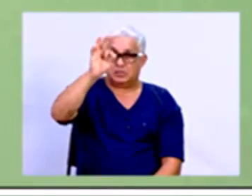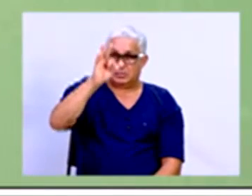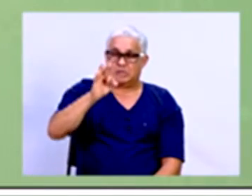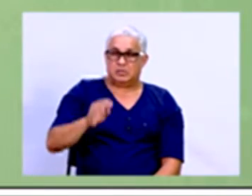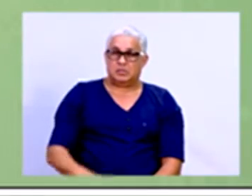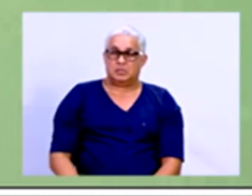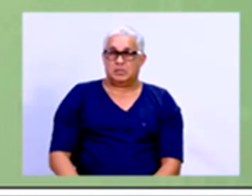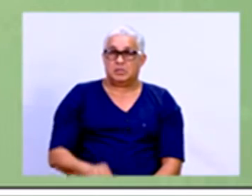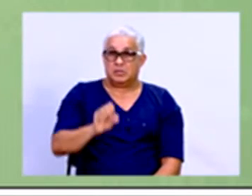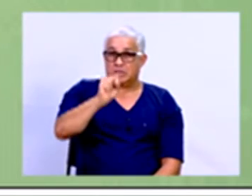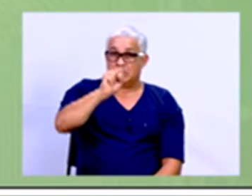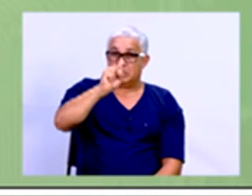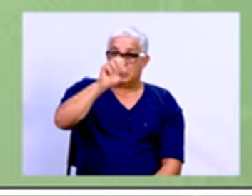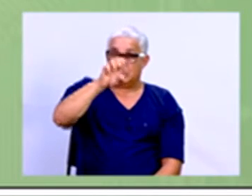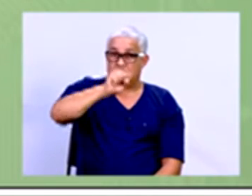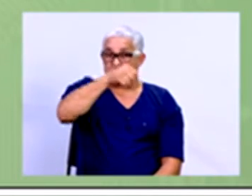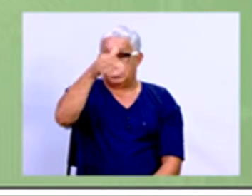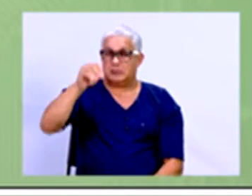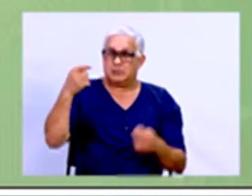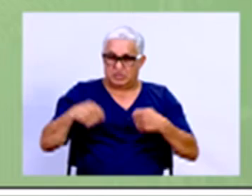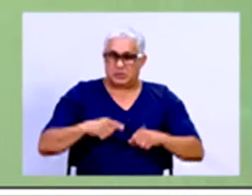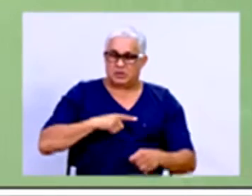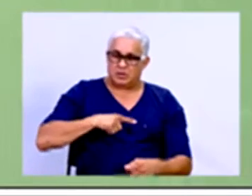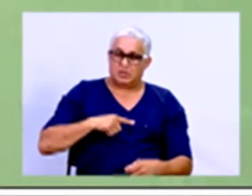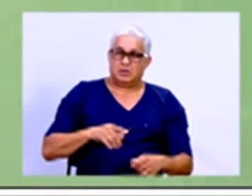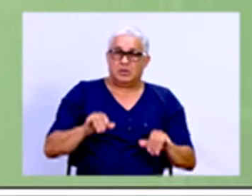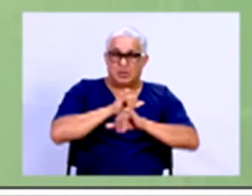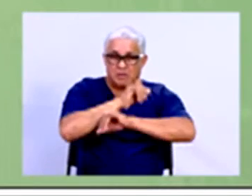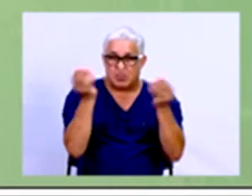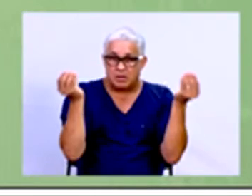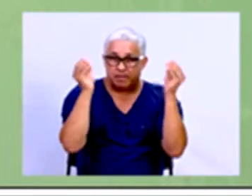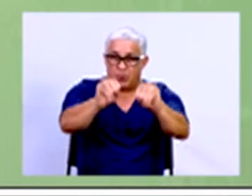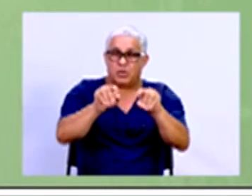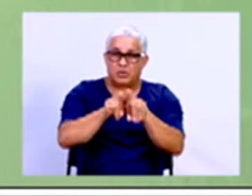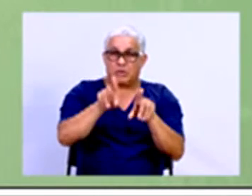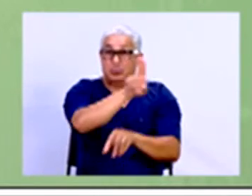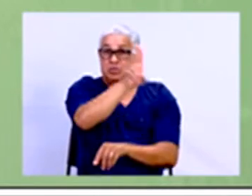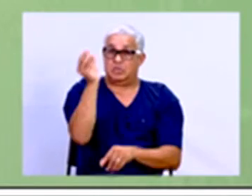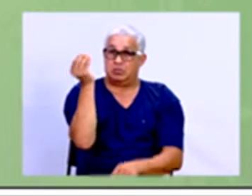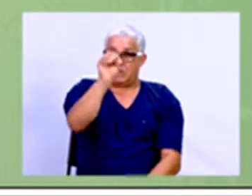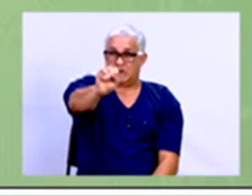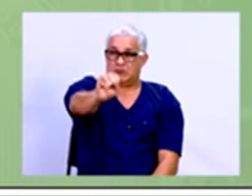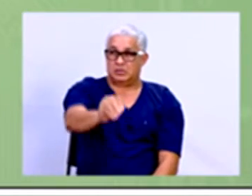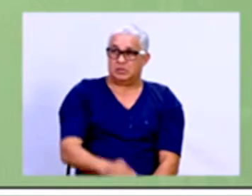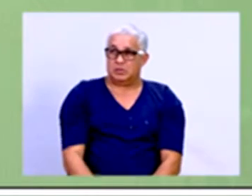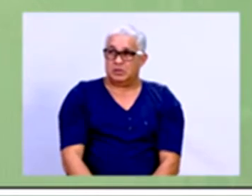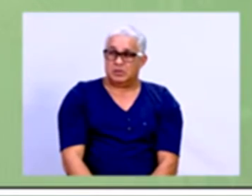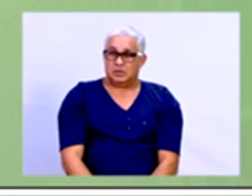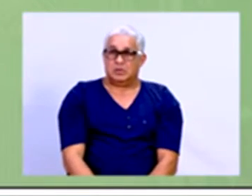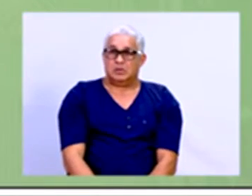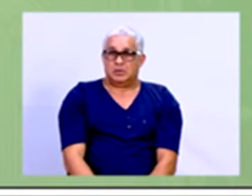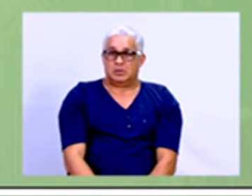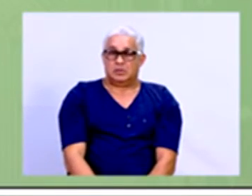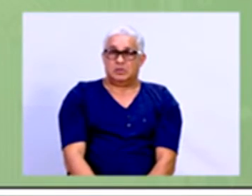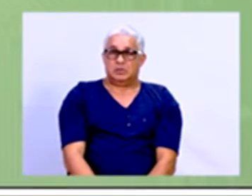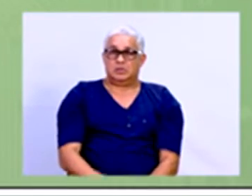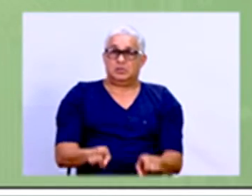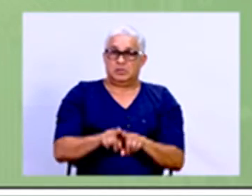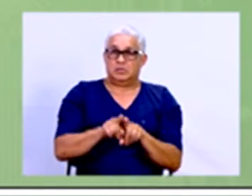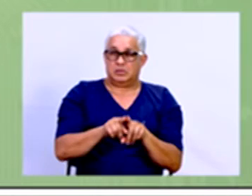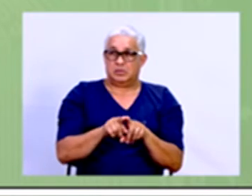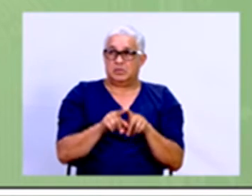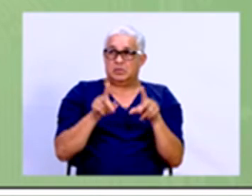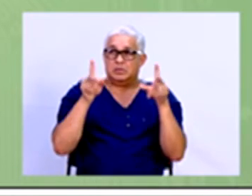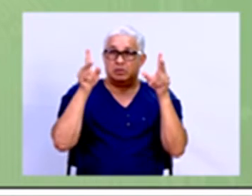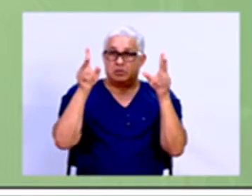Toda sessão precisa ter essa declaração de sessão e o nome dela, tá? E o sinal de igual que